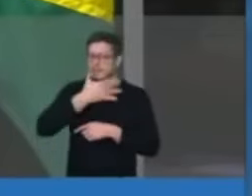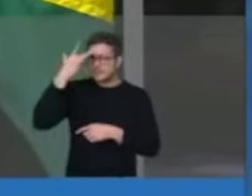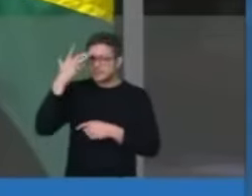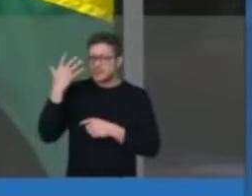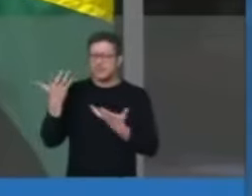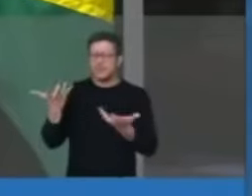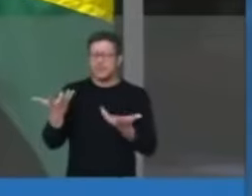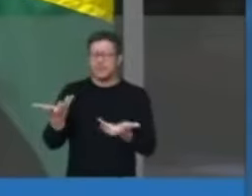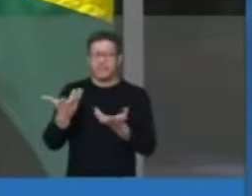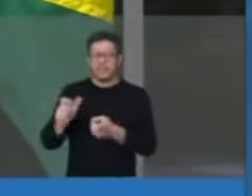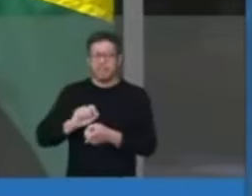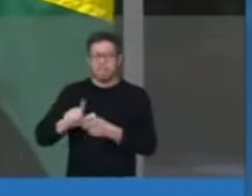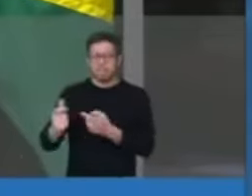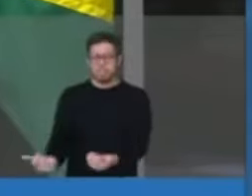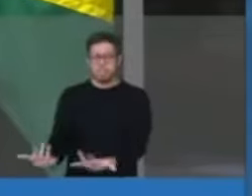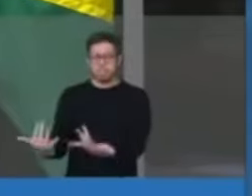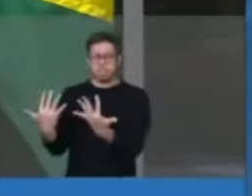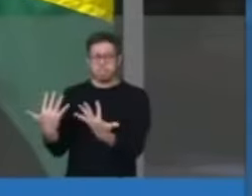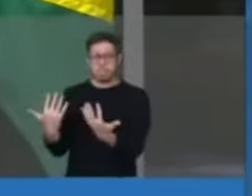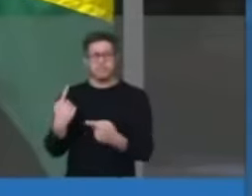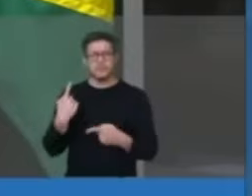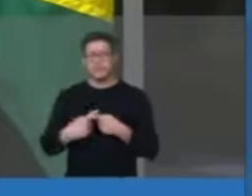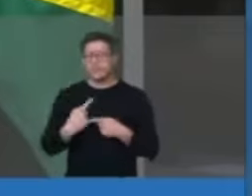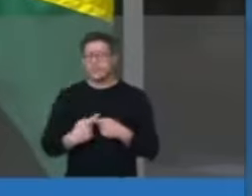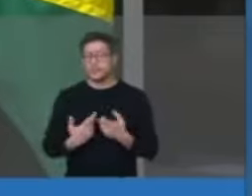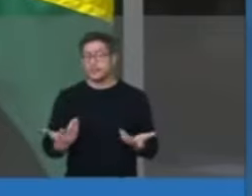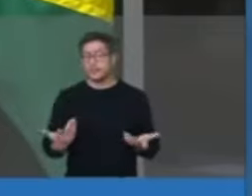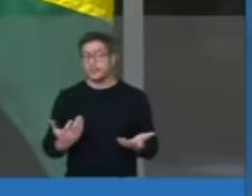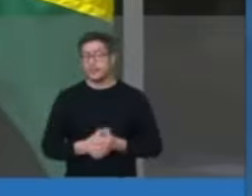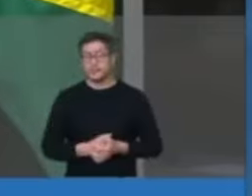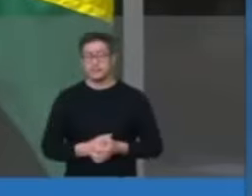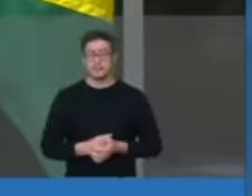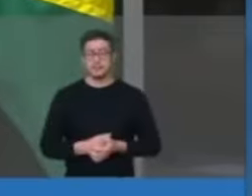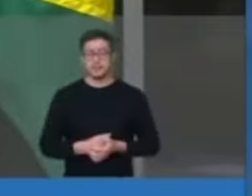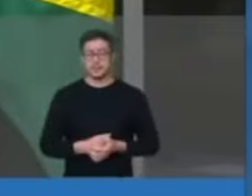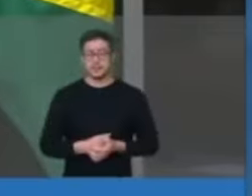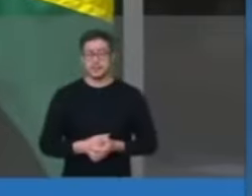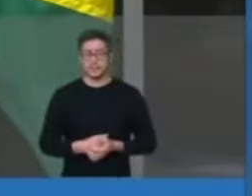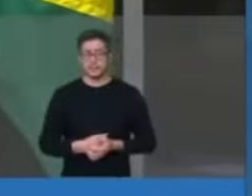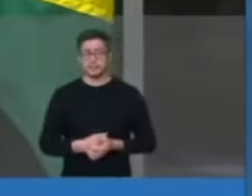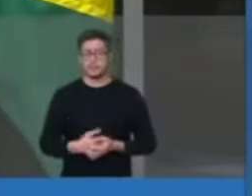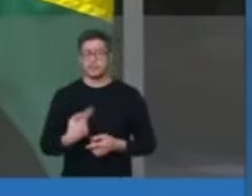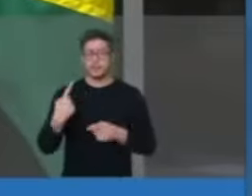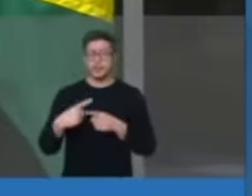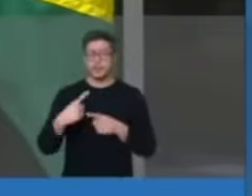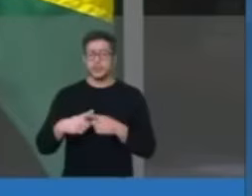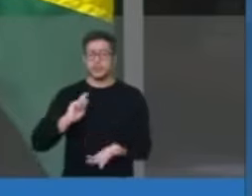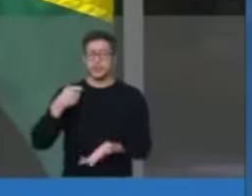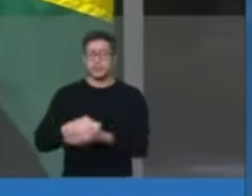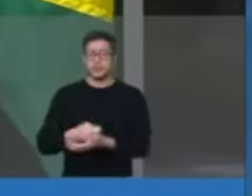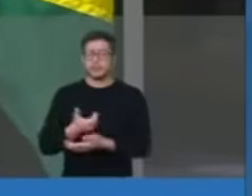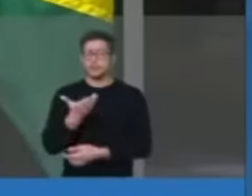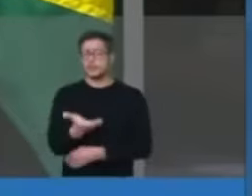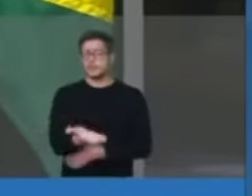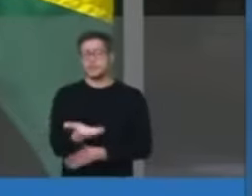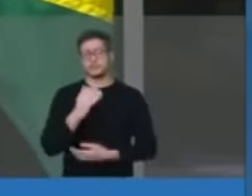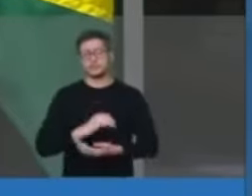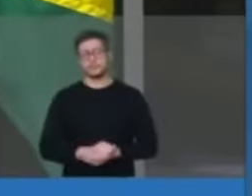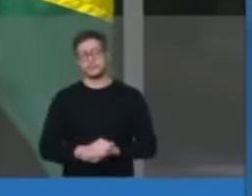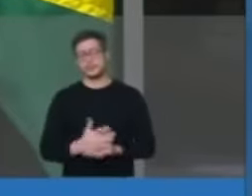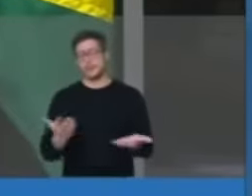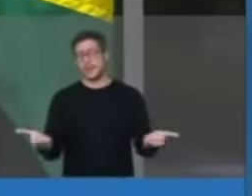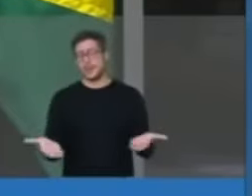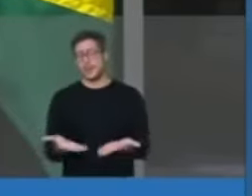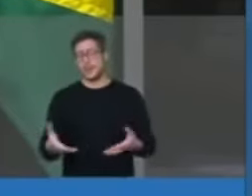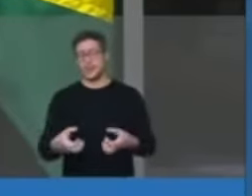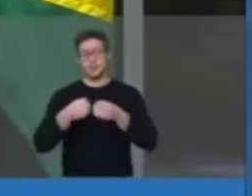dinheiro e aqueles que estão dando dinheiro o por que isso porque que estão pagando para atar fogo e trazer esse grande prejuízo